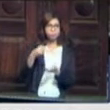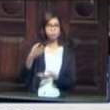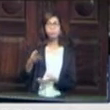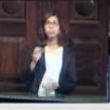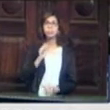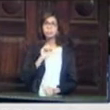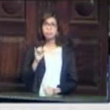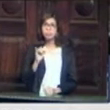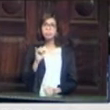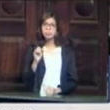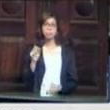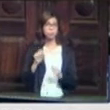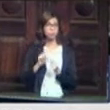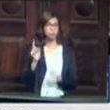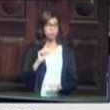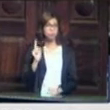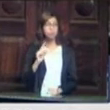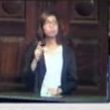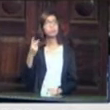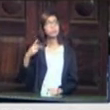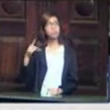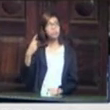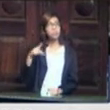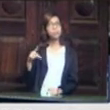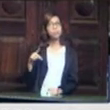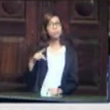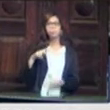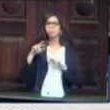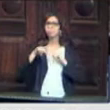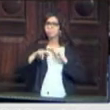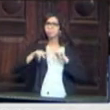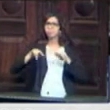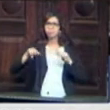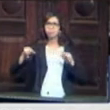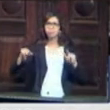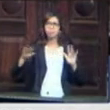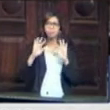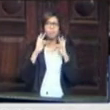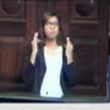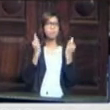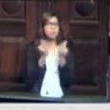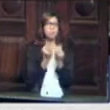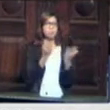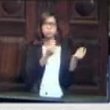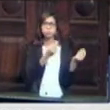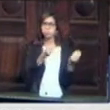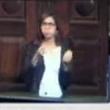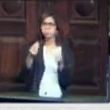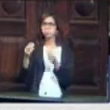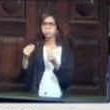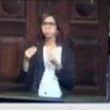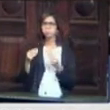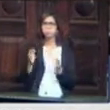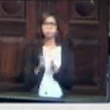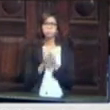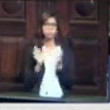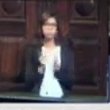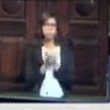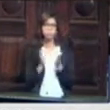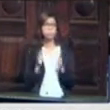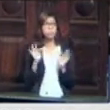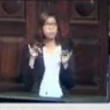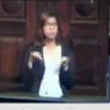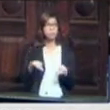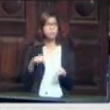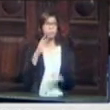não revertido, colocaria uma infinidade de famílias abaixo da linha da pobreza. E, para terminar,